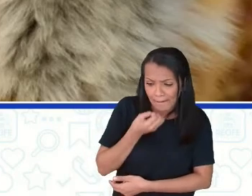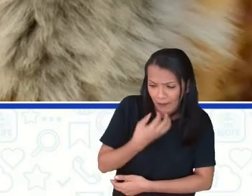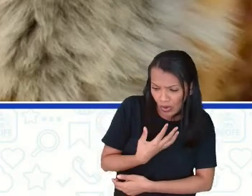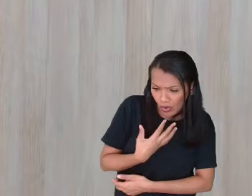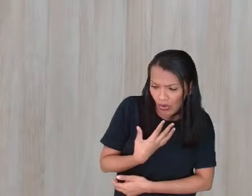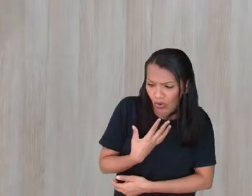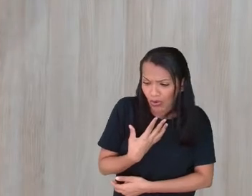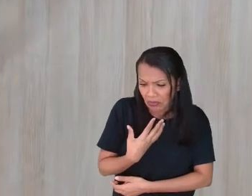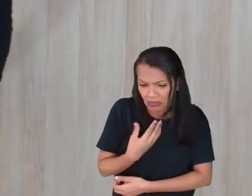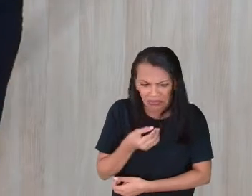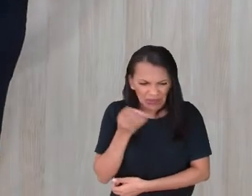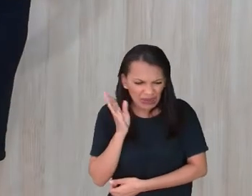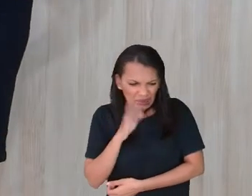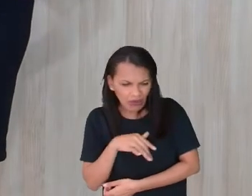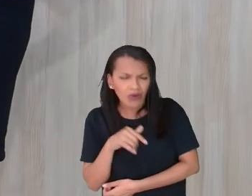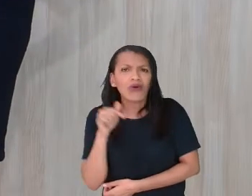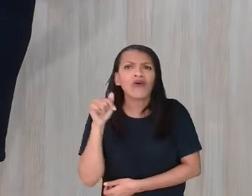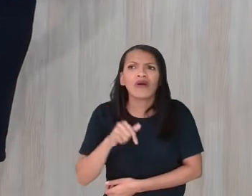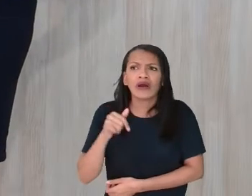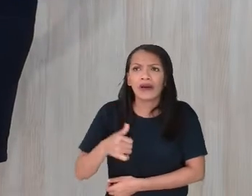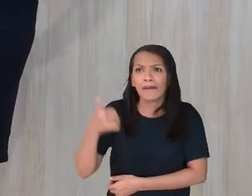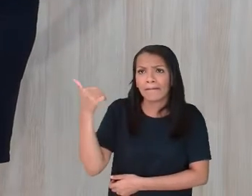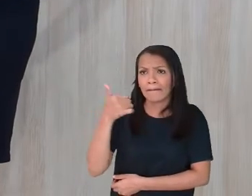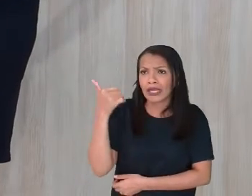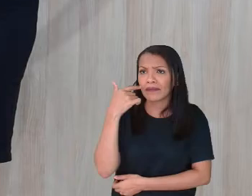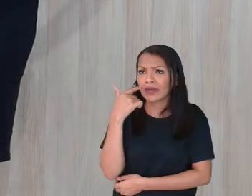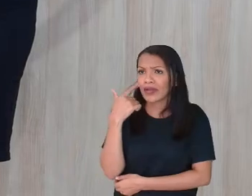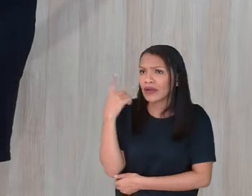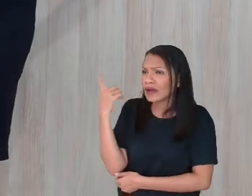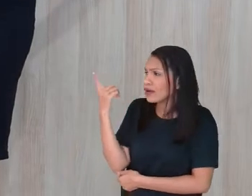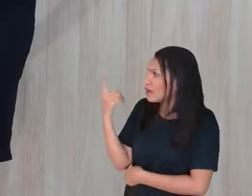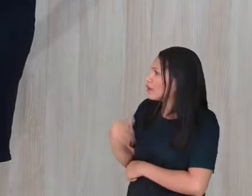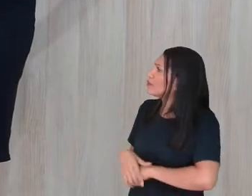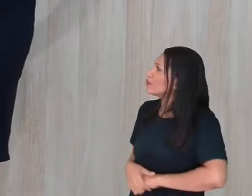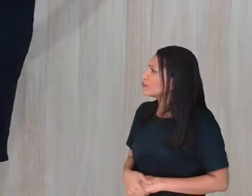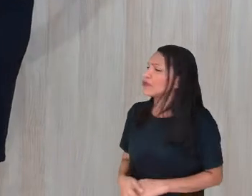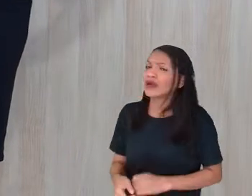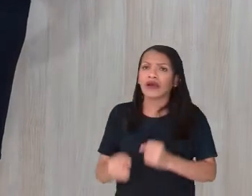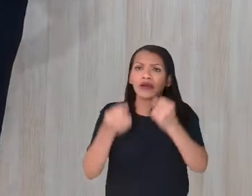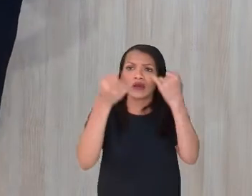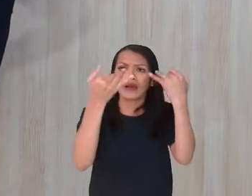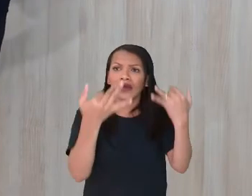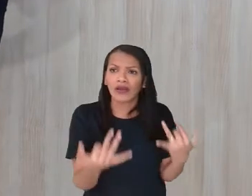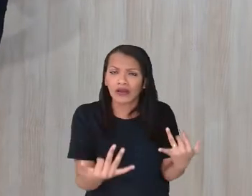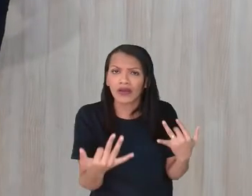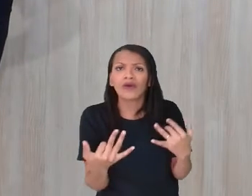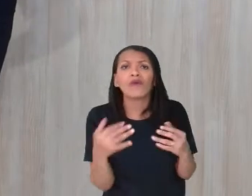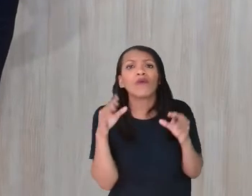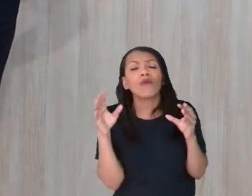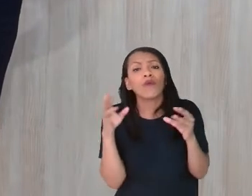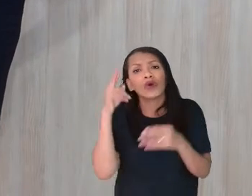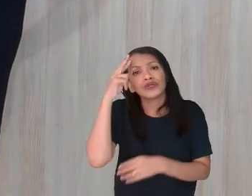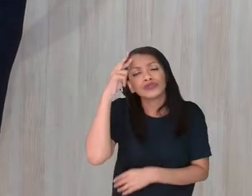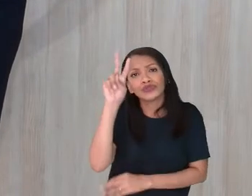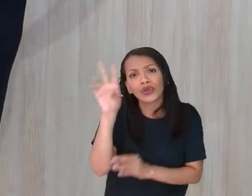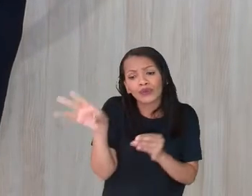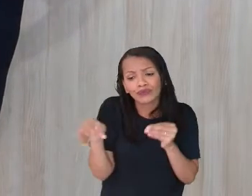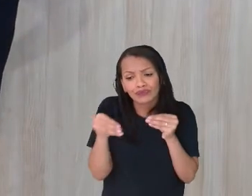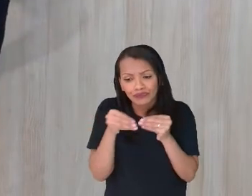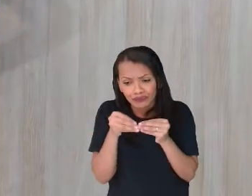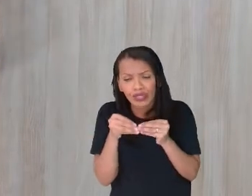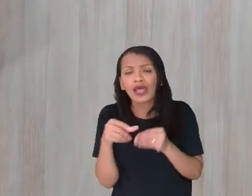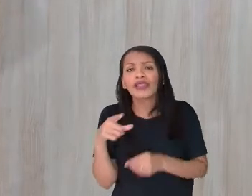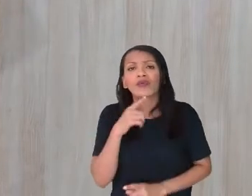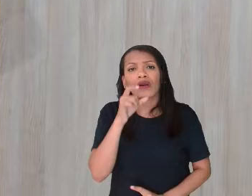o que é que a gente tem aqui? A gente tem essa primeira parte, que é a narrativa. Então a gente tem uma historinha curta, a gente tem um